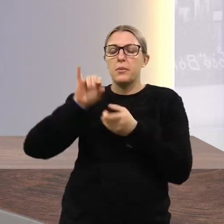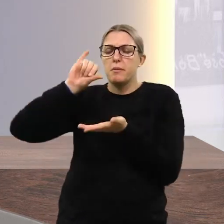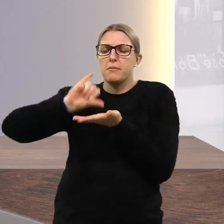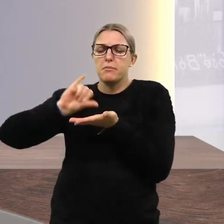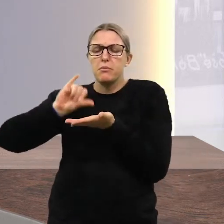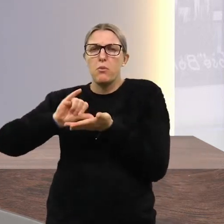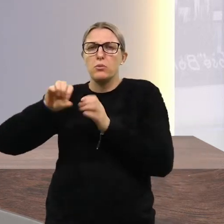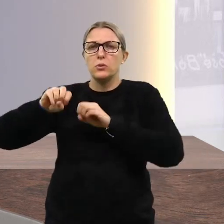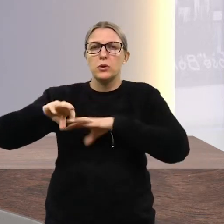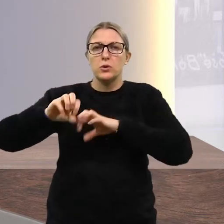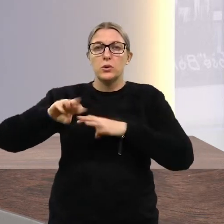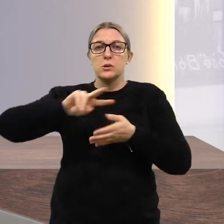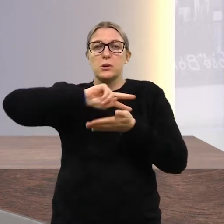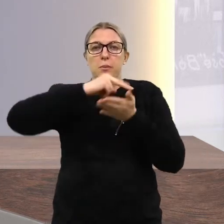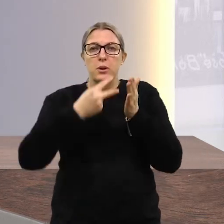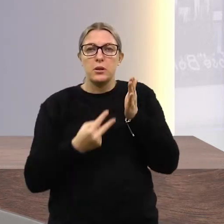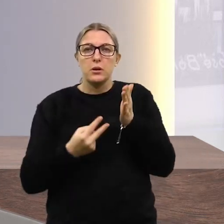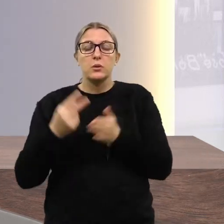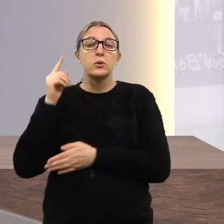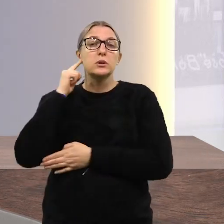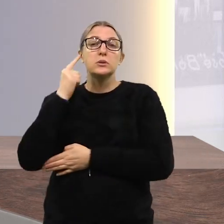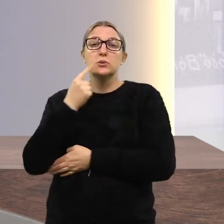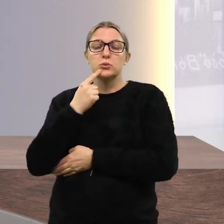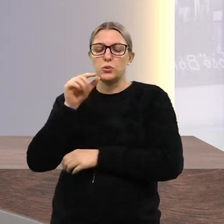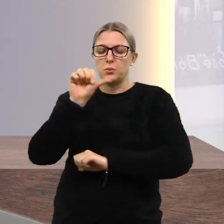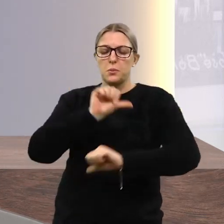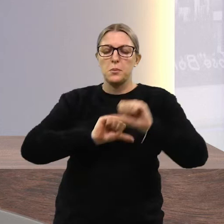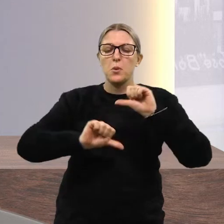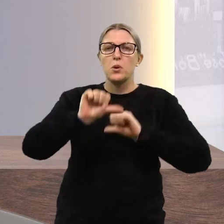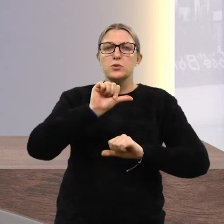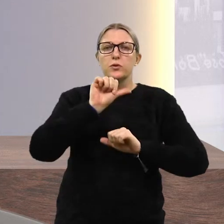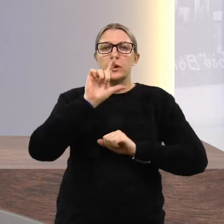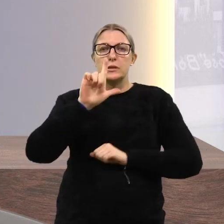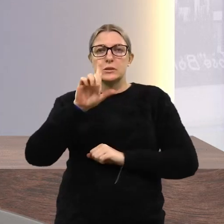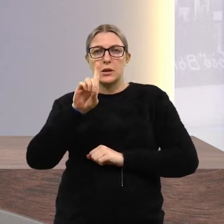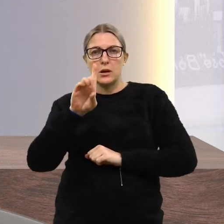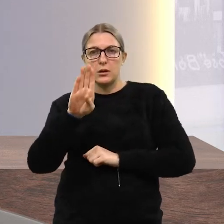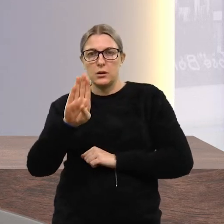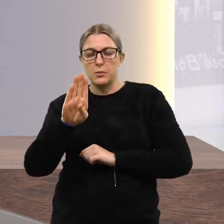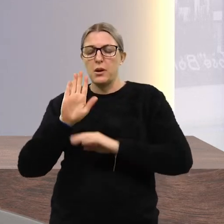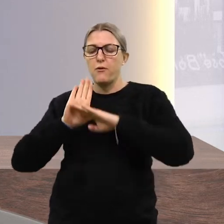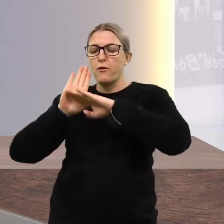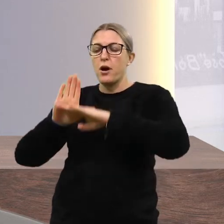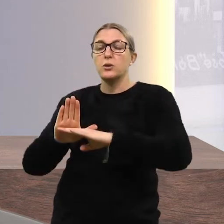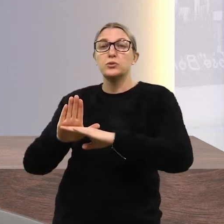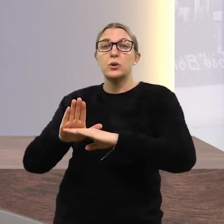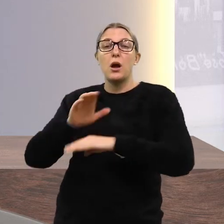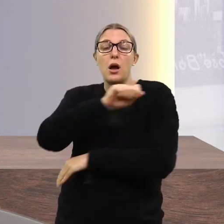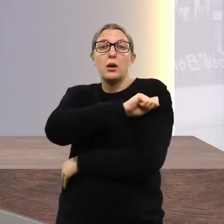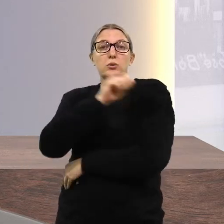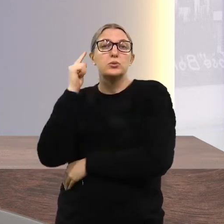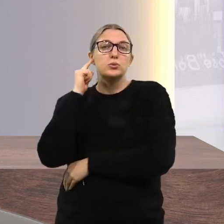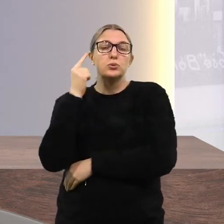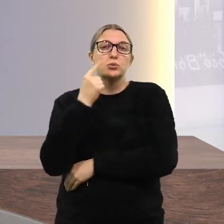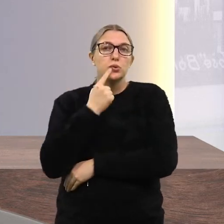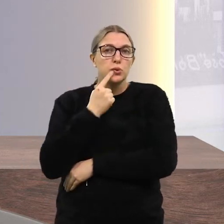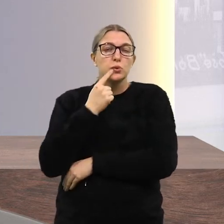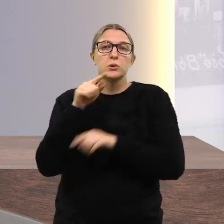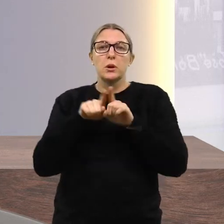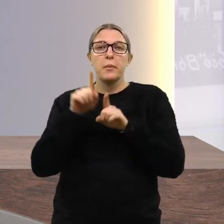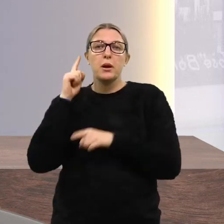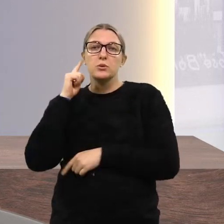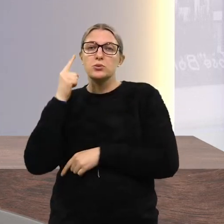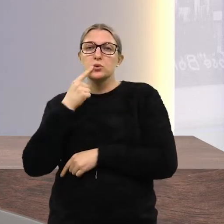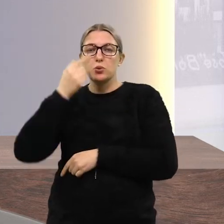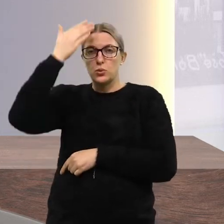de educação bilíngue de surdos. A modificação na LDB deve beneficiar estudantes surdos,